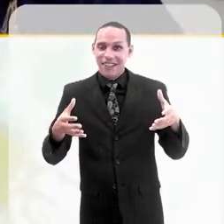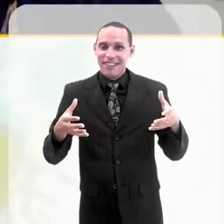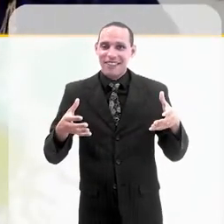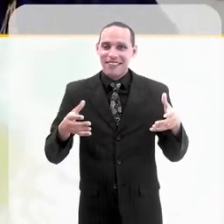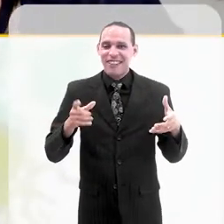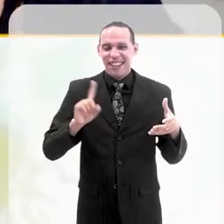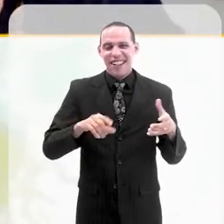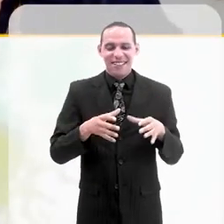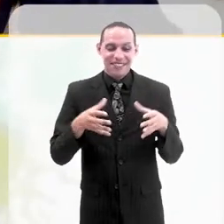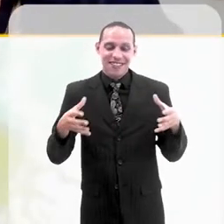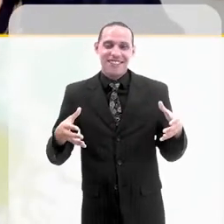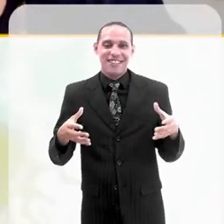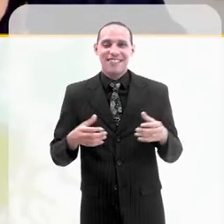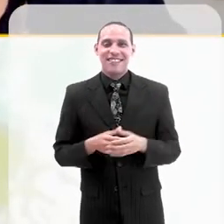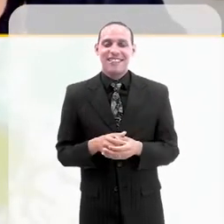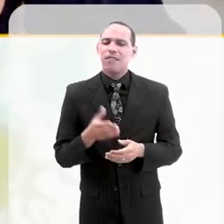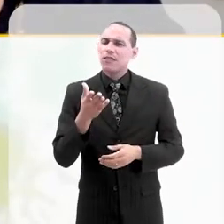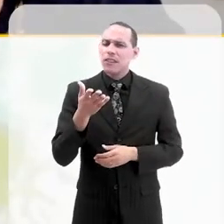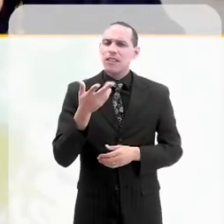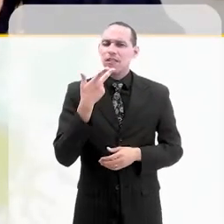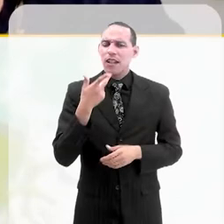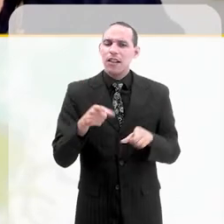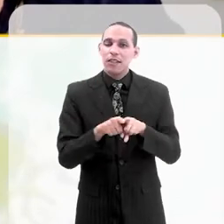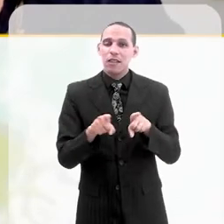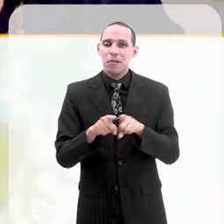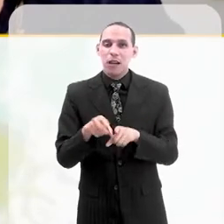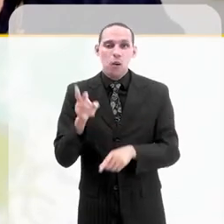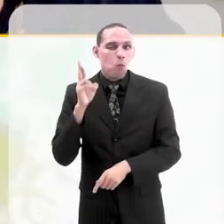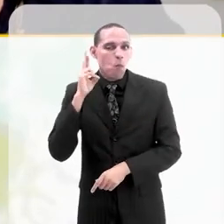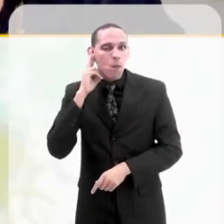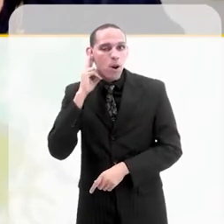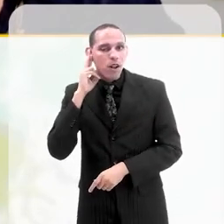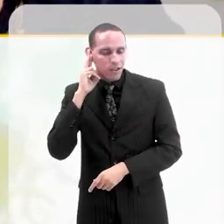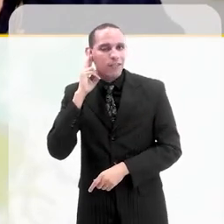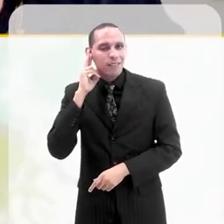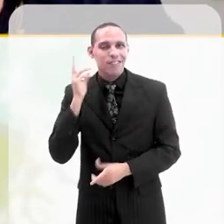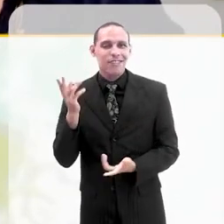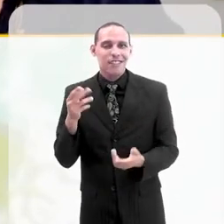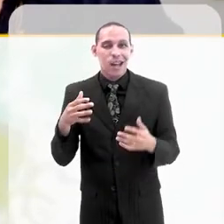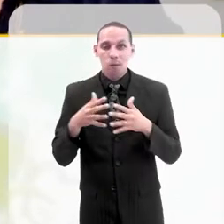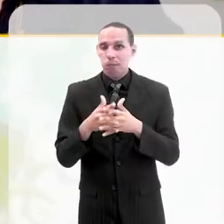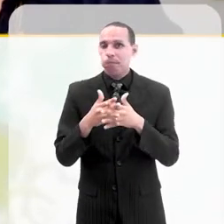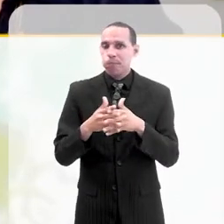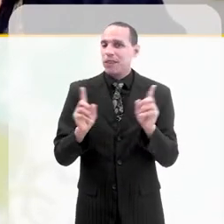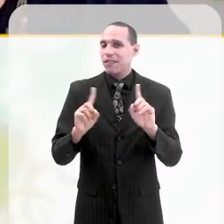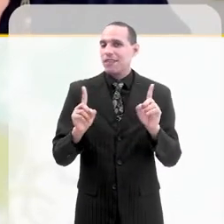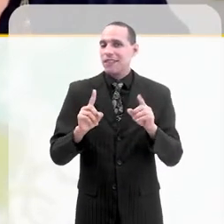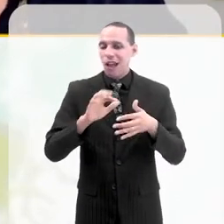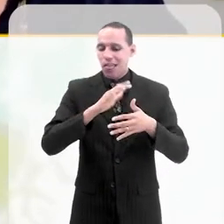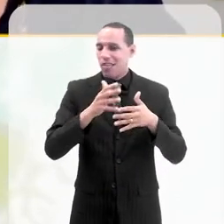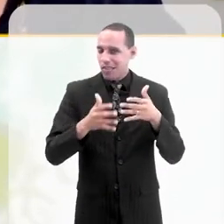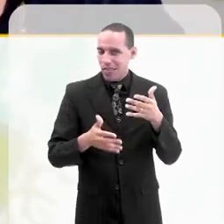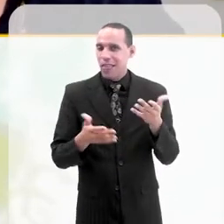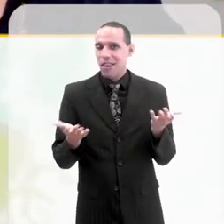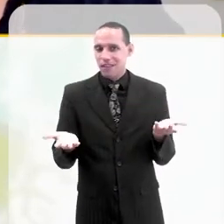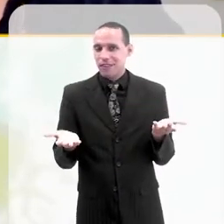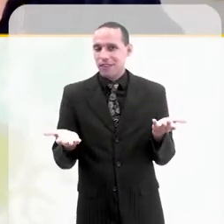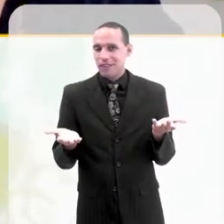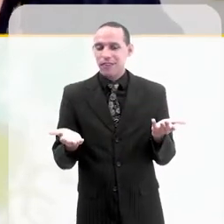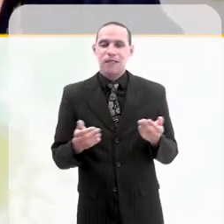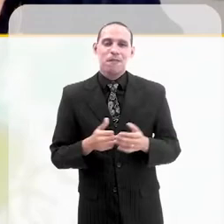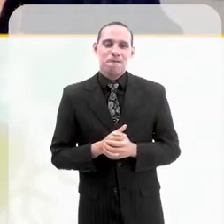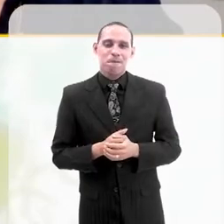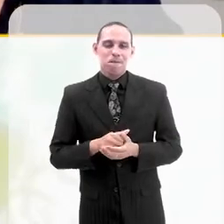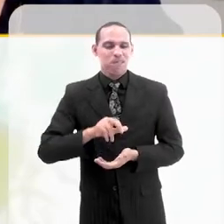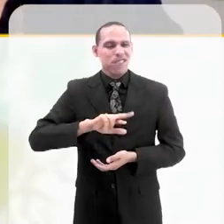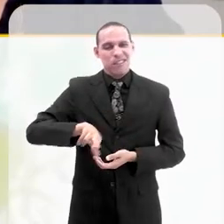tomamos ampliada. E aí você até falou da questão da surdez, para a gente não confundir com a linguagem de Sim.